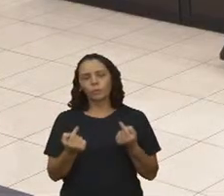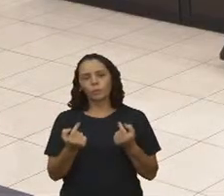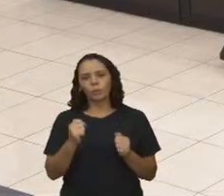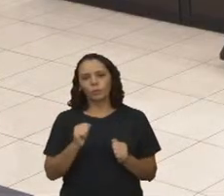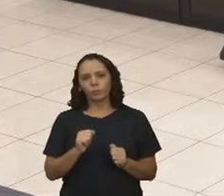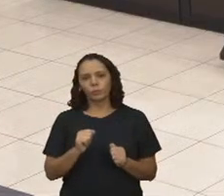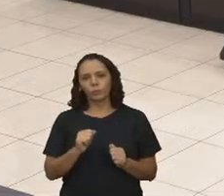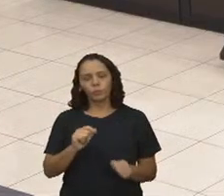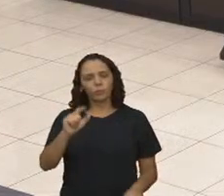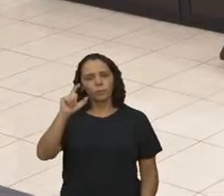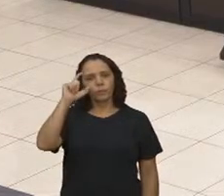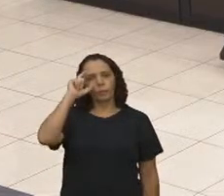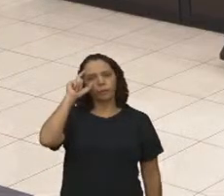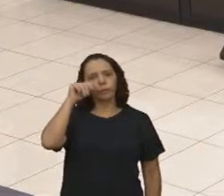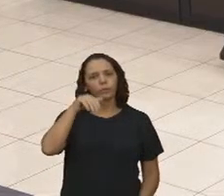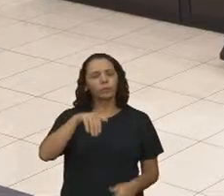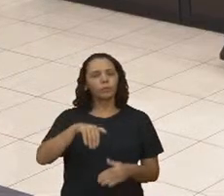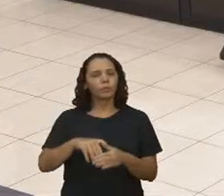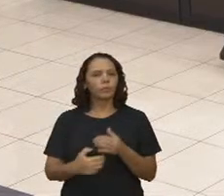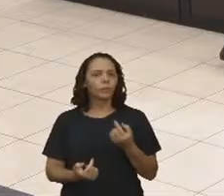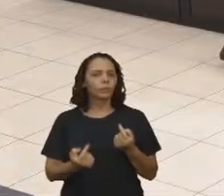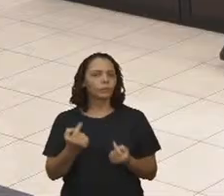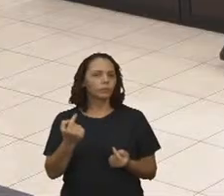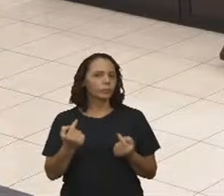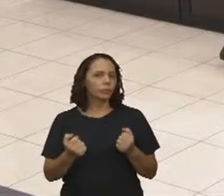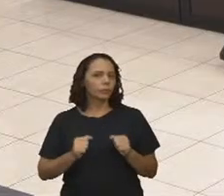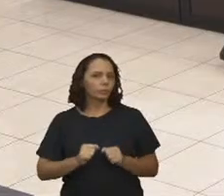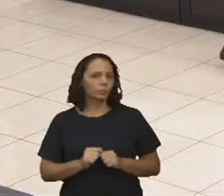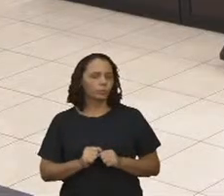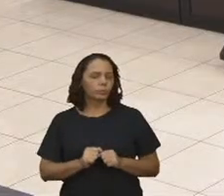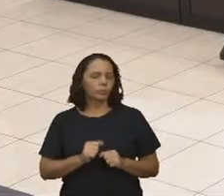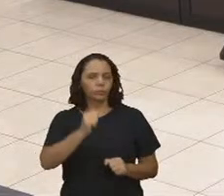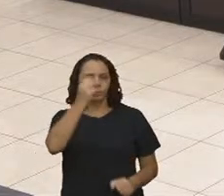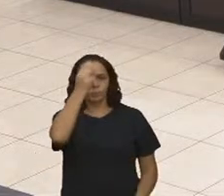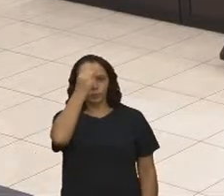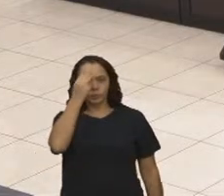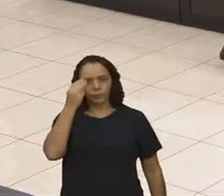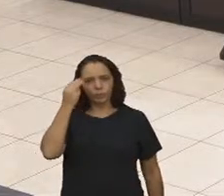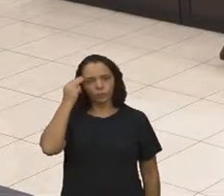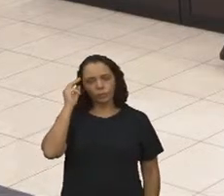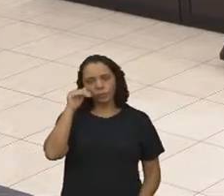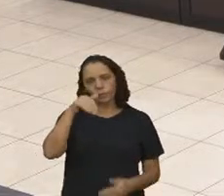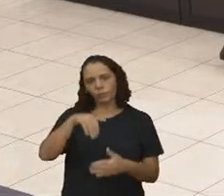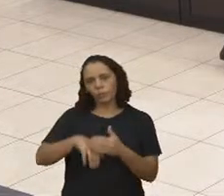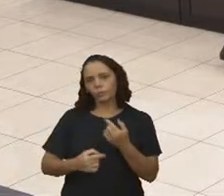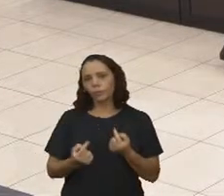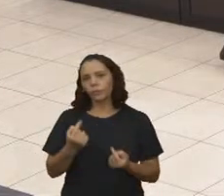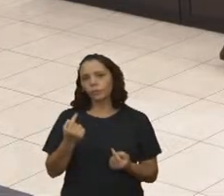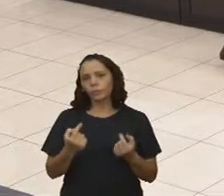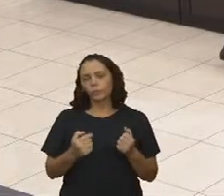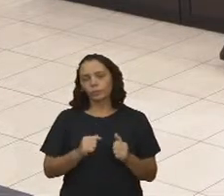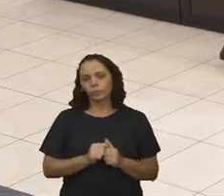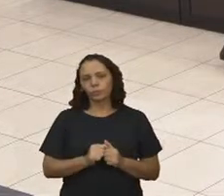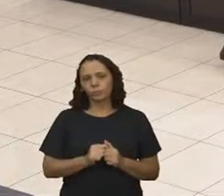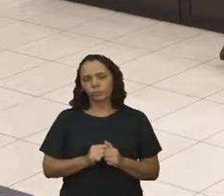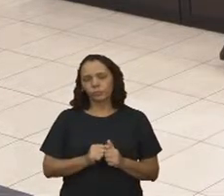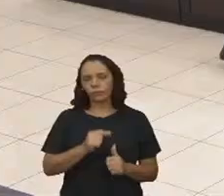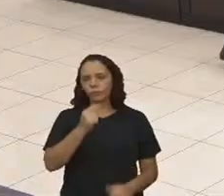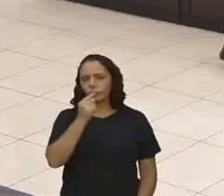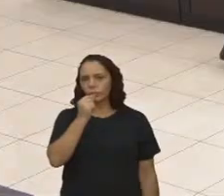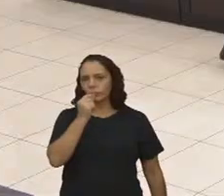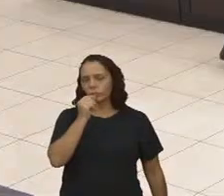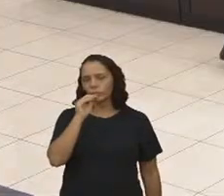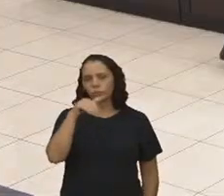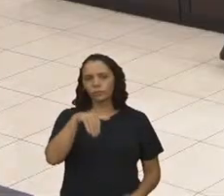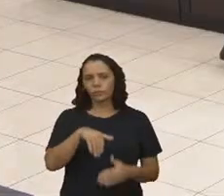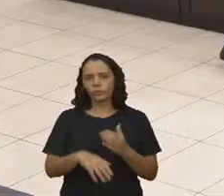Marcelo Dantas. Como vota a vereadora Maria Amélia. Como vota o vereador Neto Alves. Como vota o